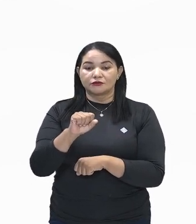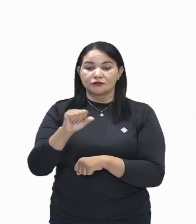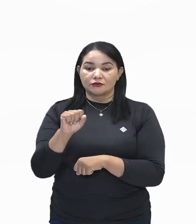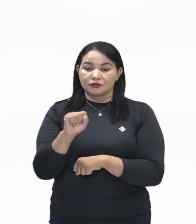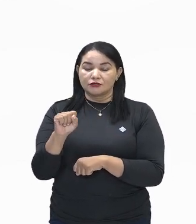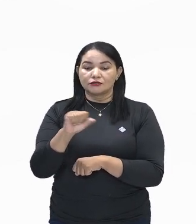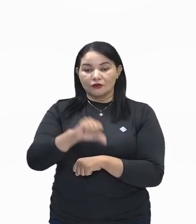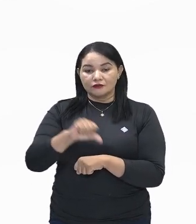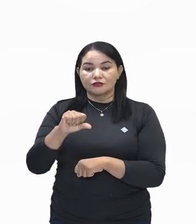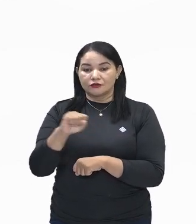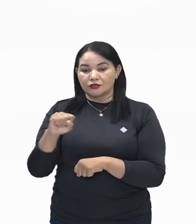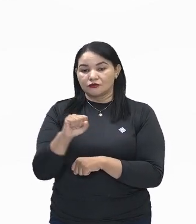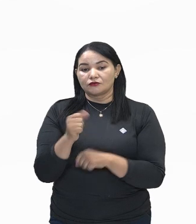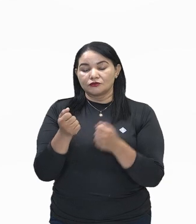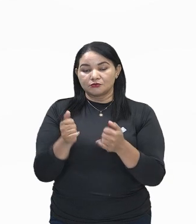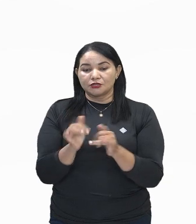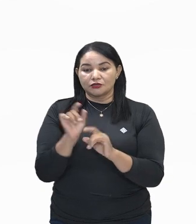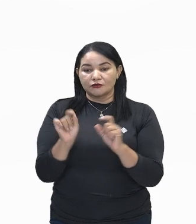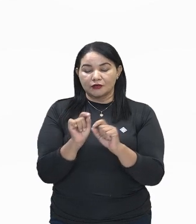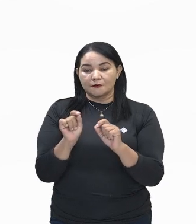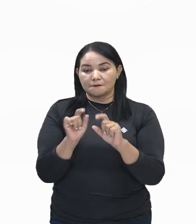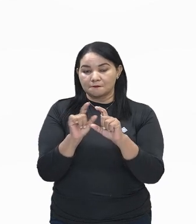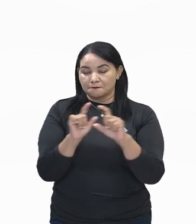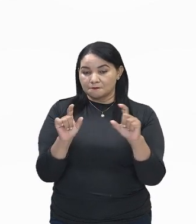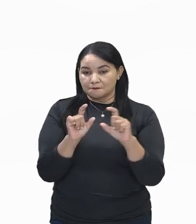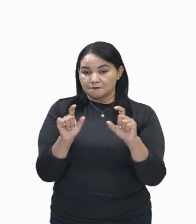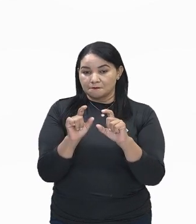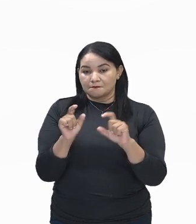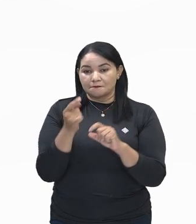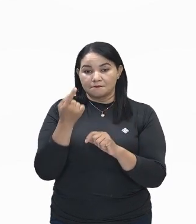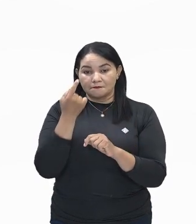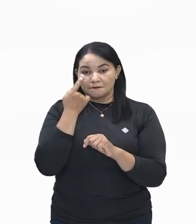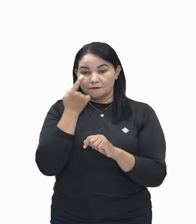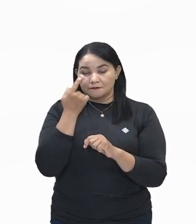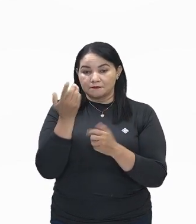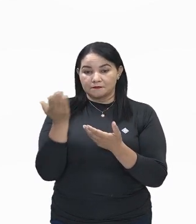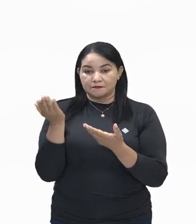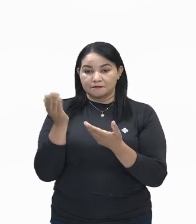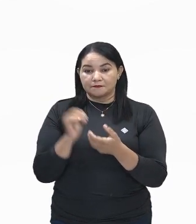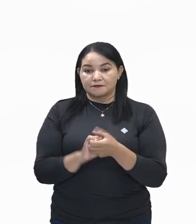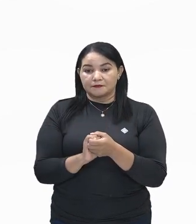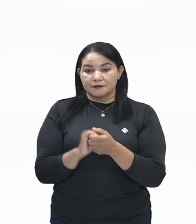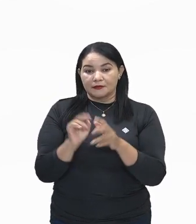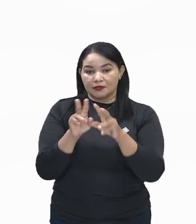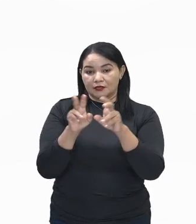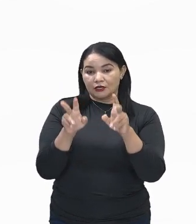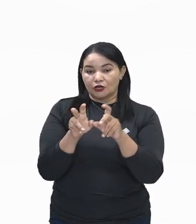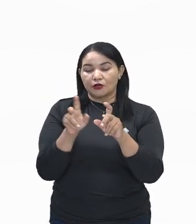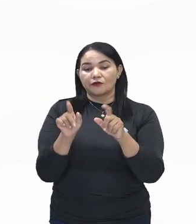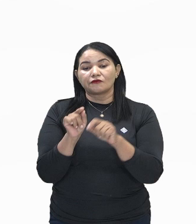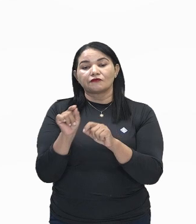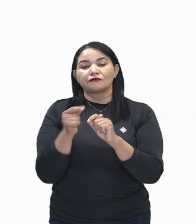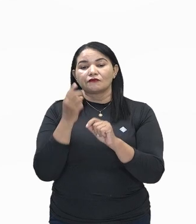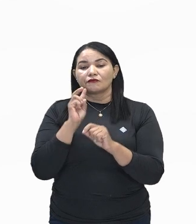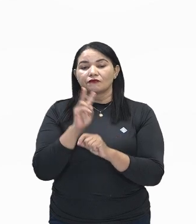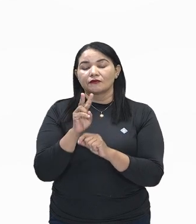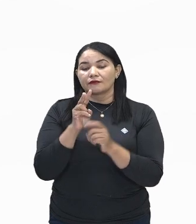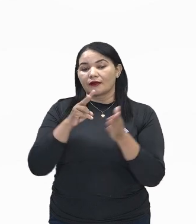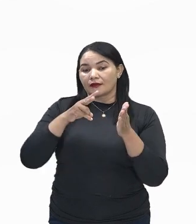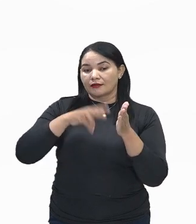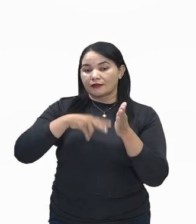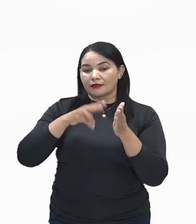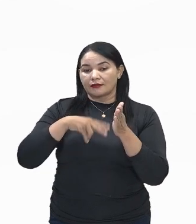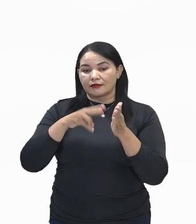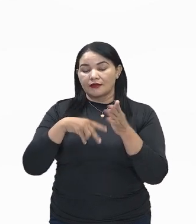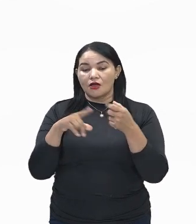ser um trecho dessa Constituição, a gente vai abrir agora ela para vocês aí, está até entre aspas, ó. E aí agora vocês vão ler comigo, ó, o artigo